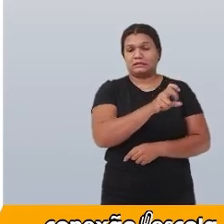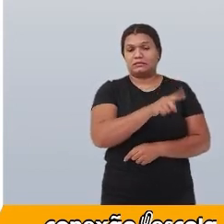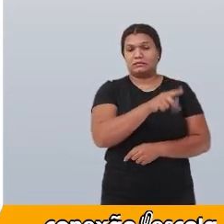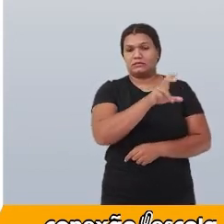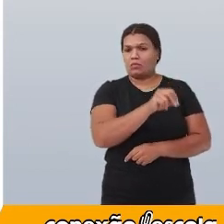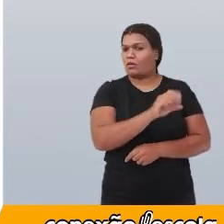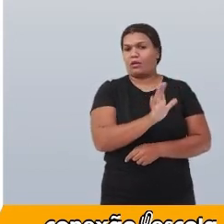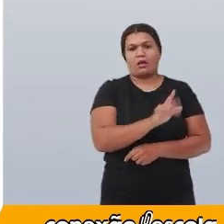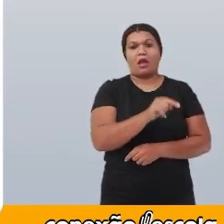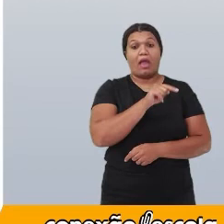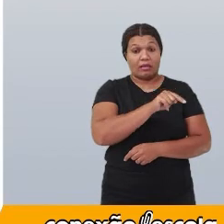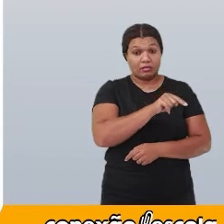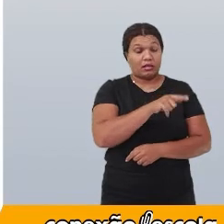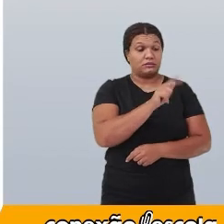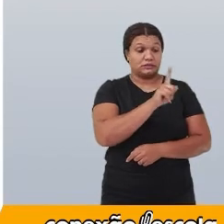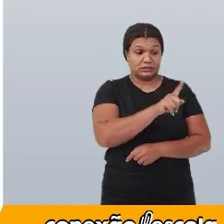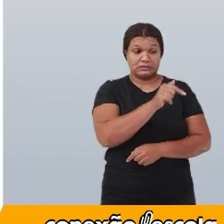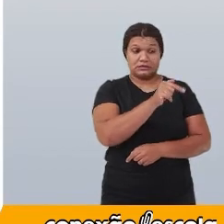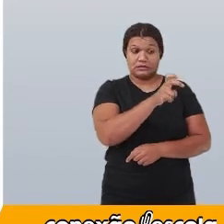R$ 175,50. Ela tem